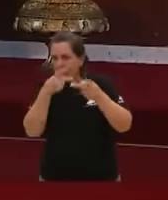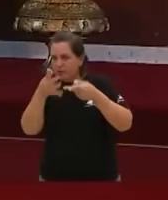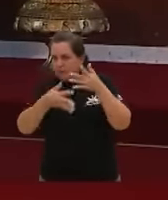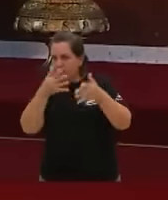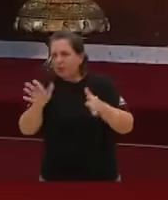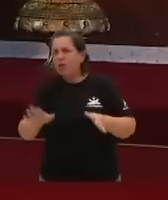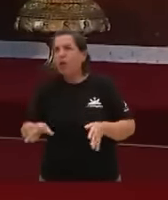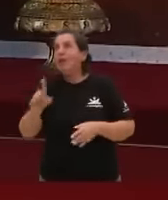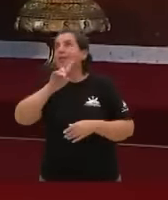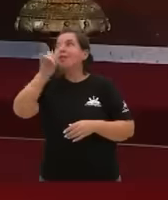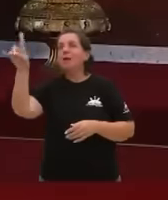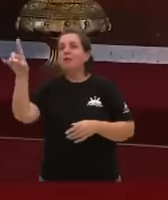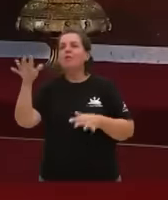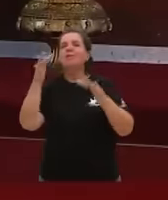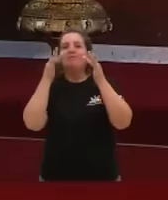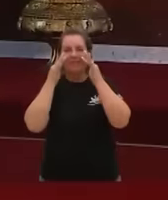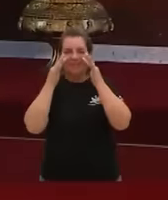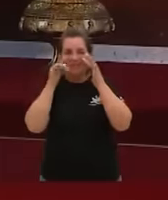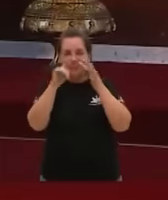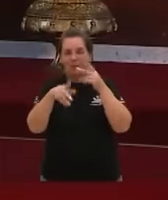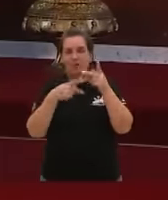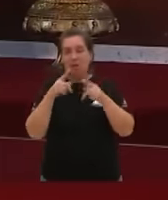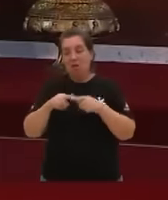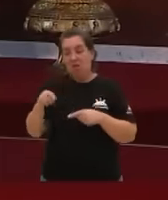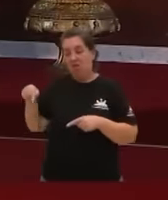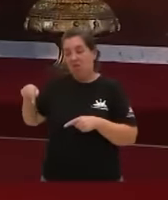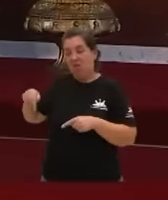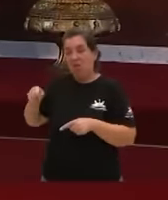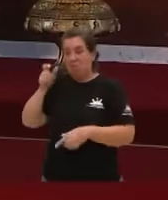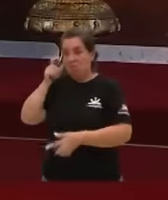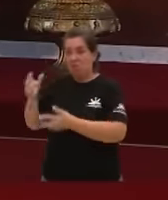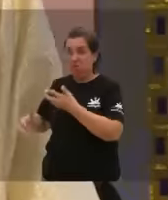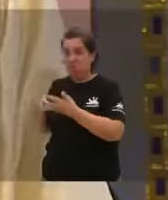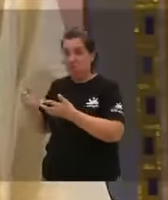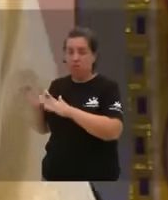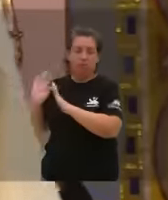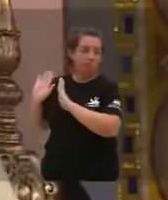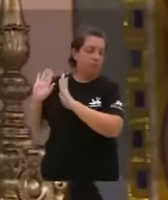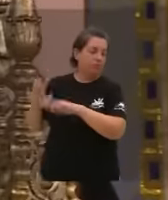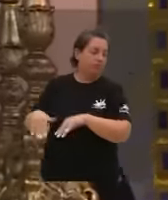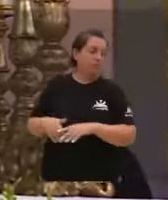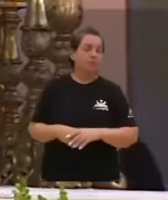Deus escutou. Mas o inimigo também.